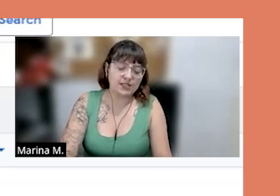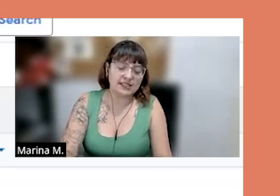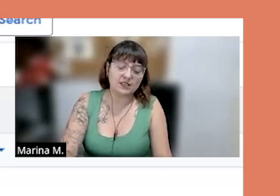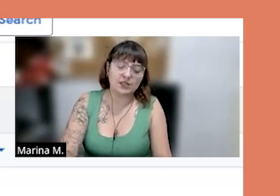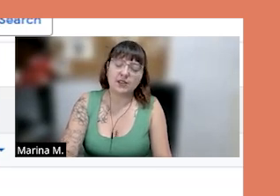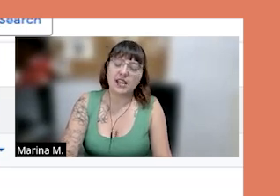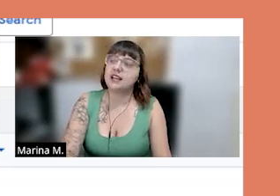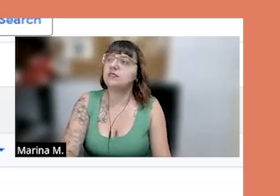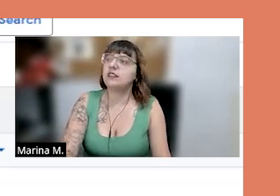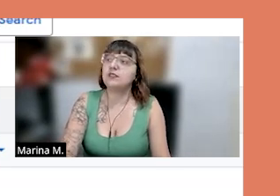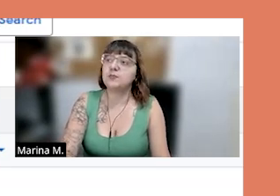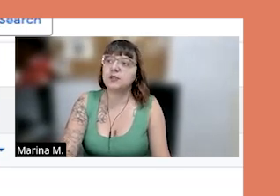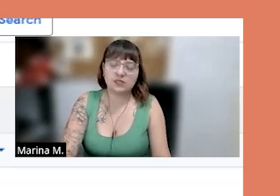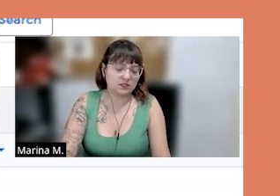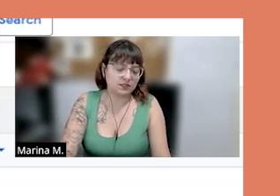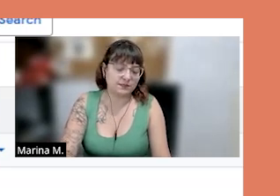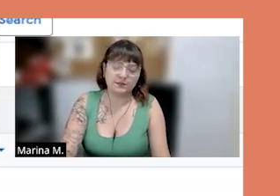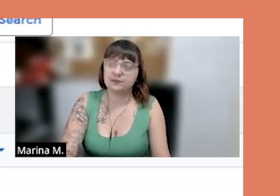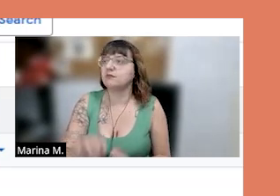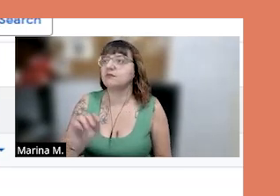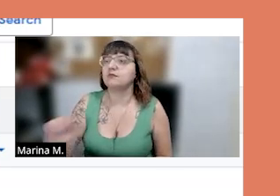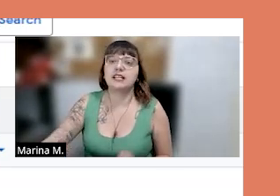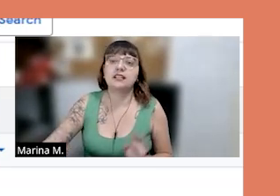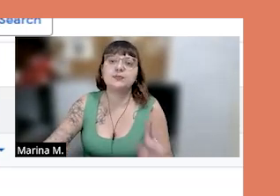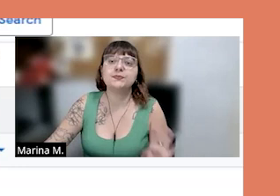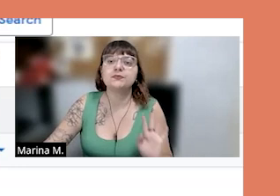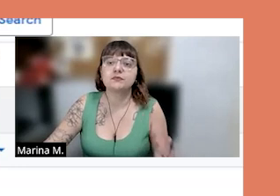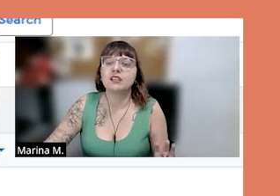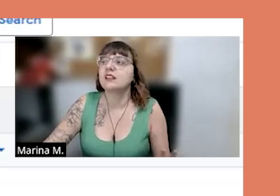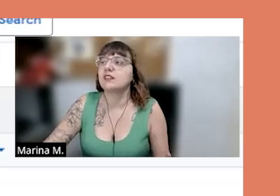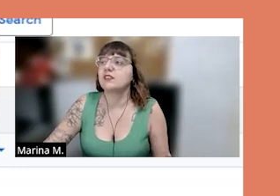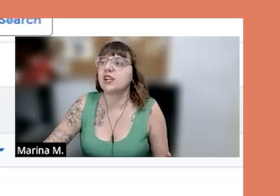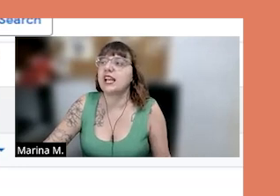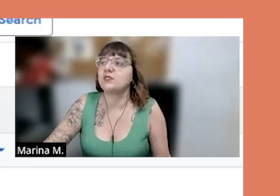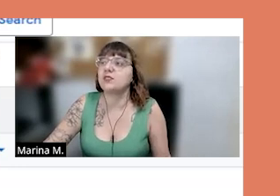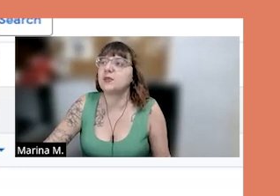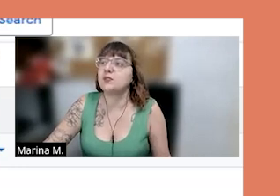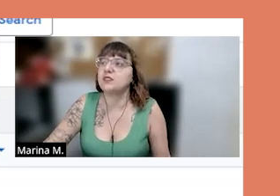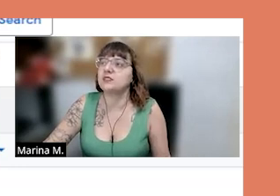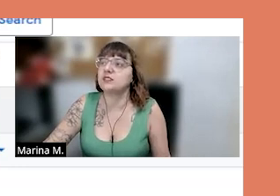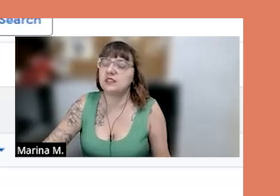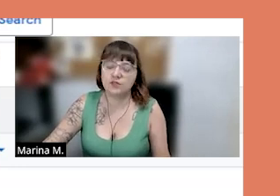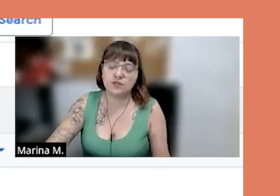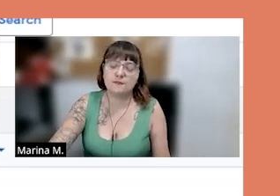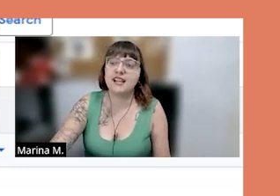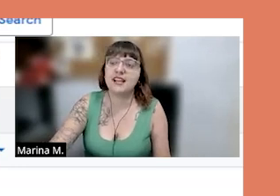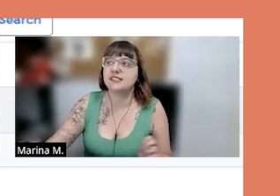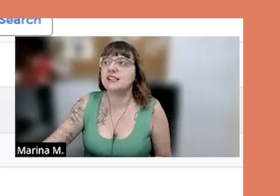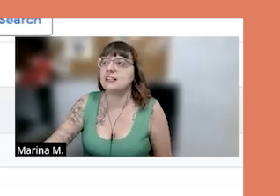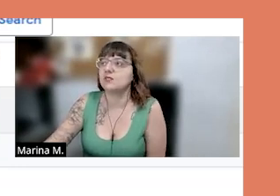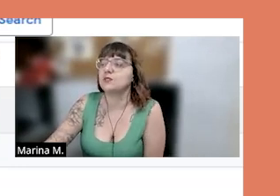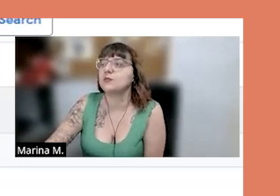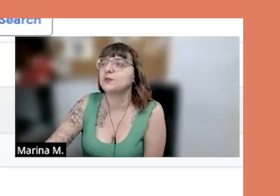o estado que eu quero é o Espírito Santo, certo? Eu só quero do Espírito Santo. E vou pegar